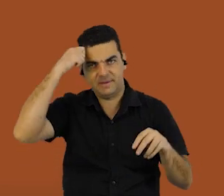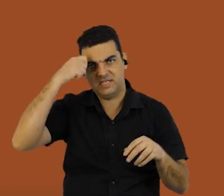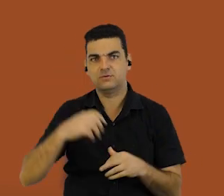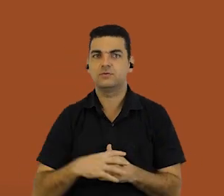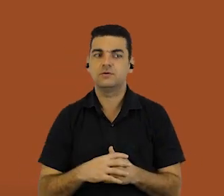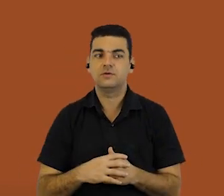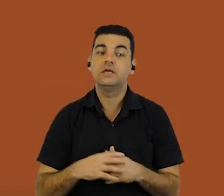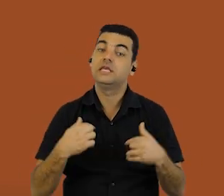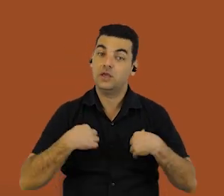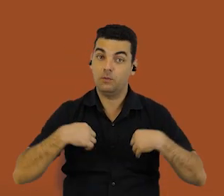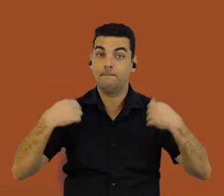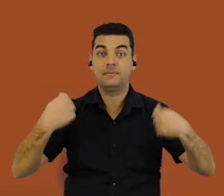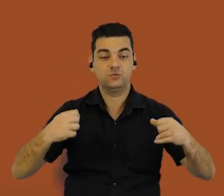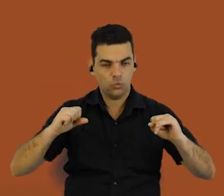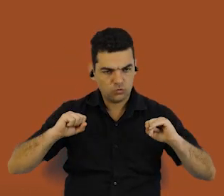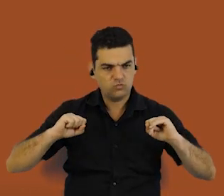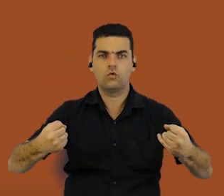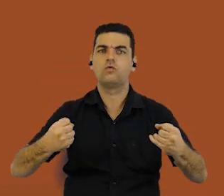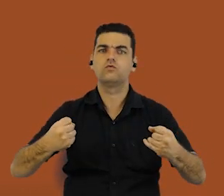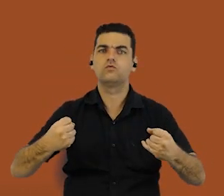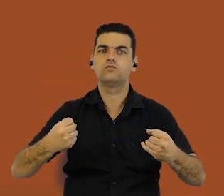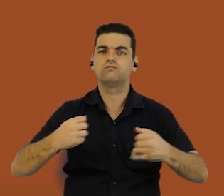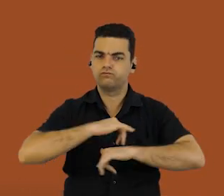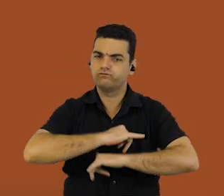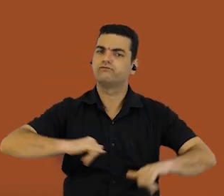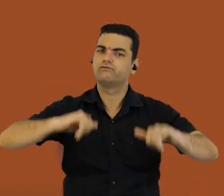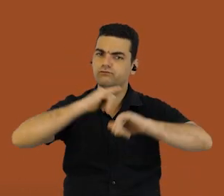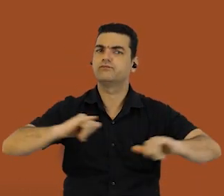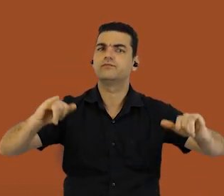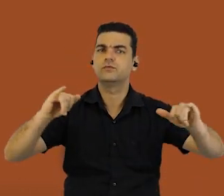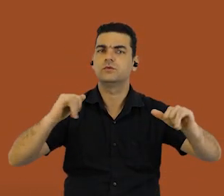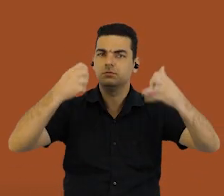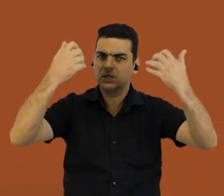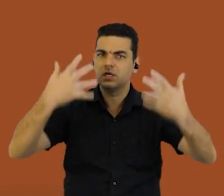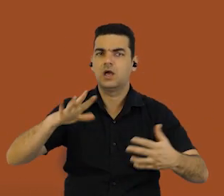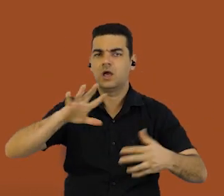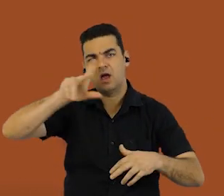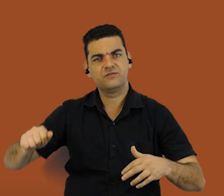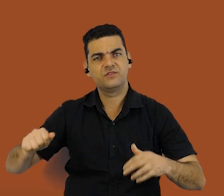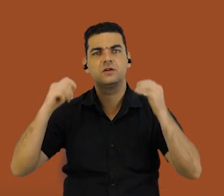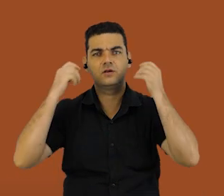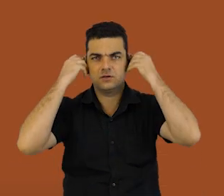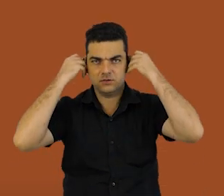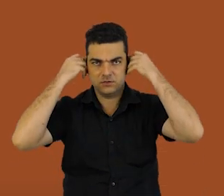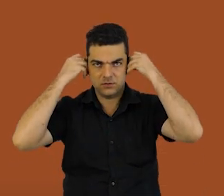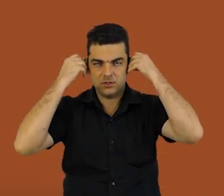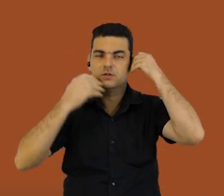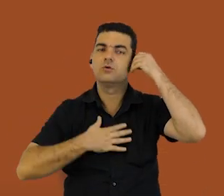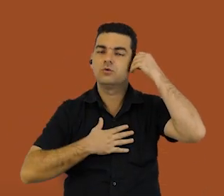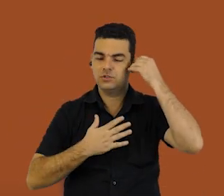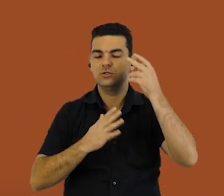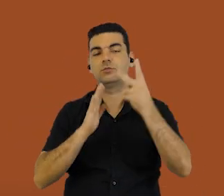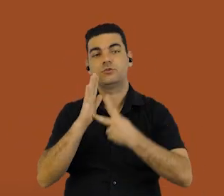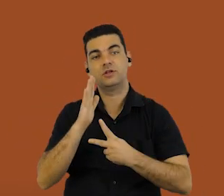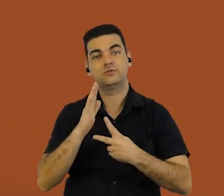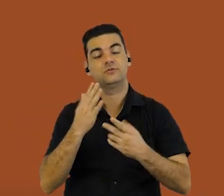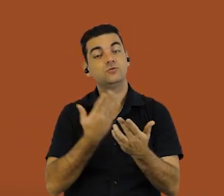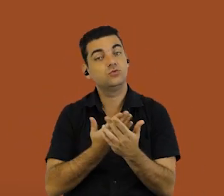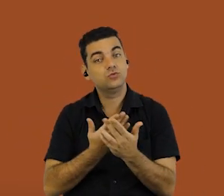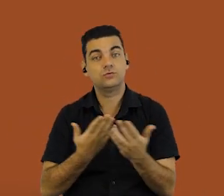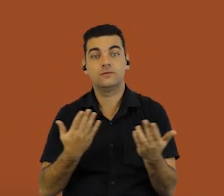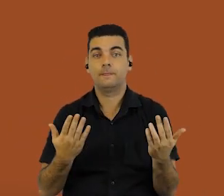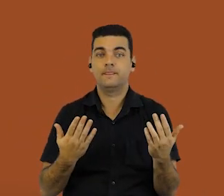eu tinha um compromisso com ensino, com extensão. Então, eu sempre estive envolvida em projetos de